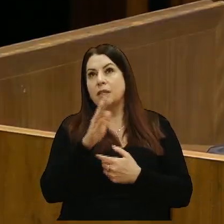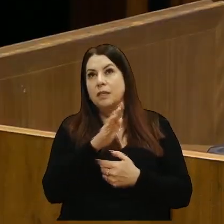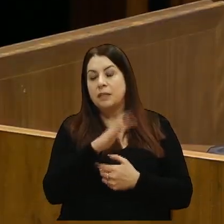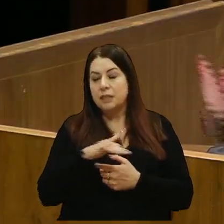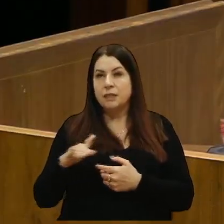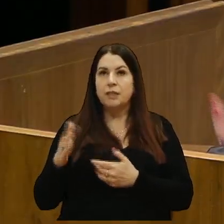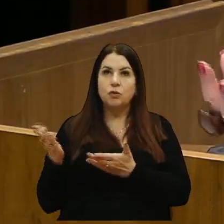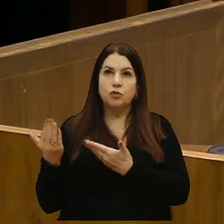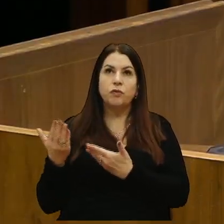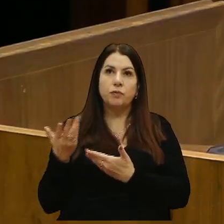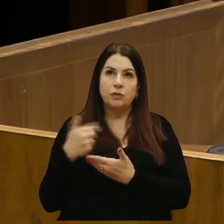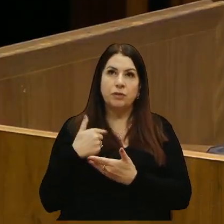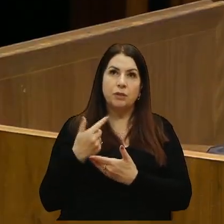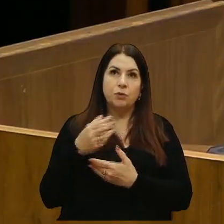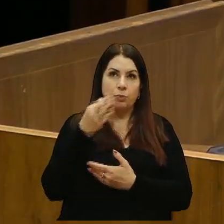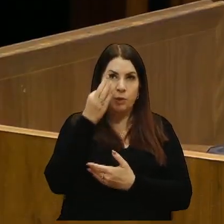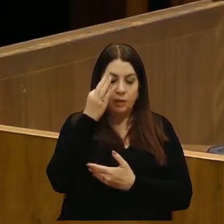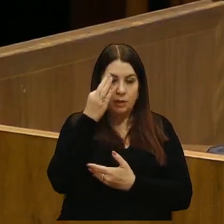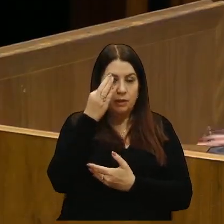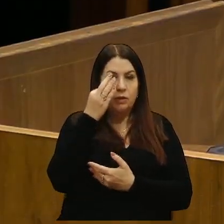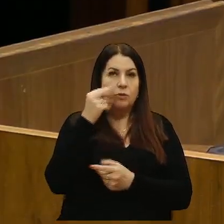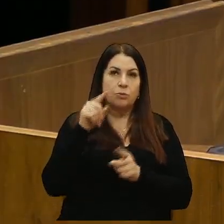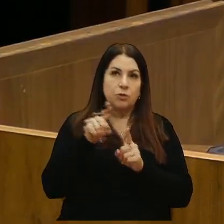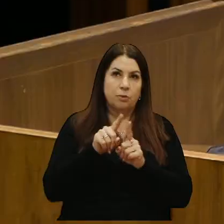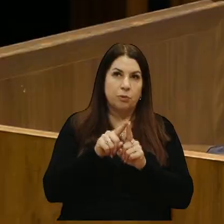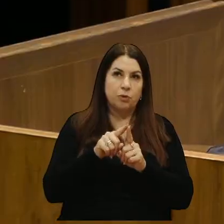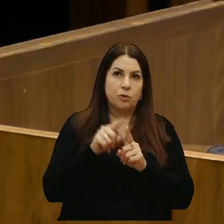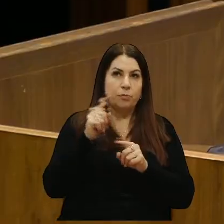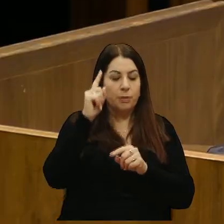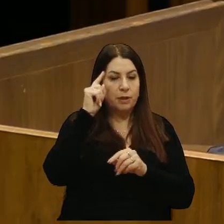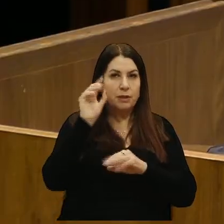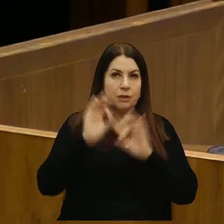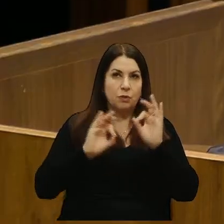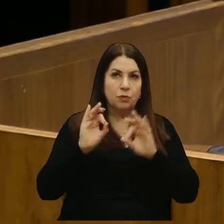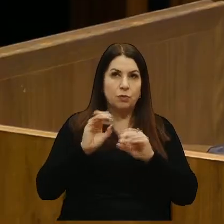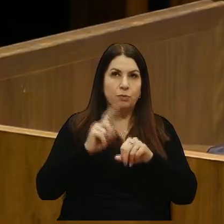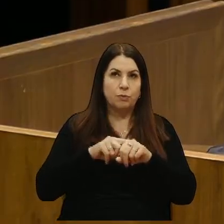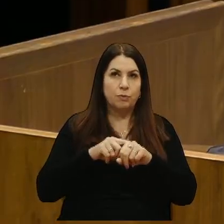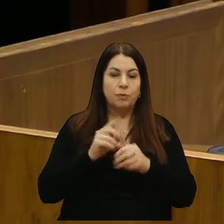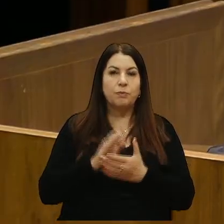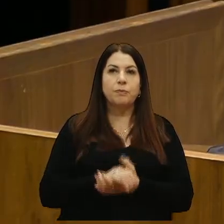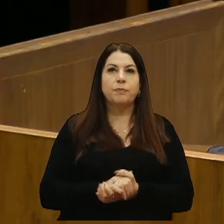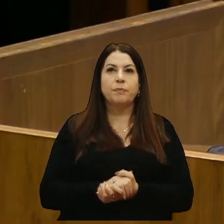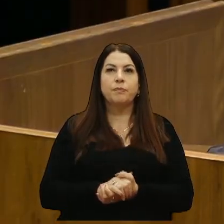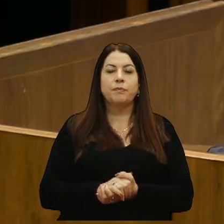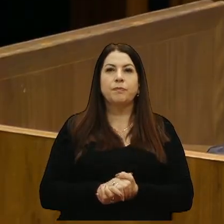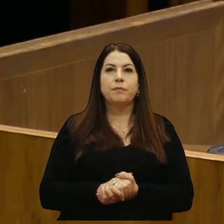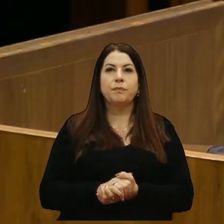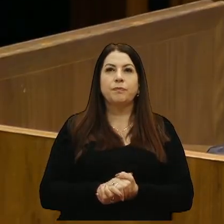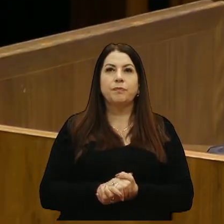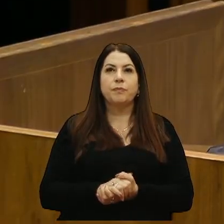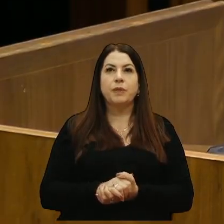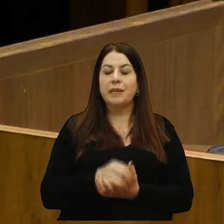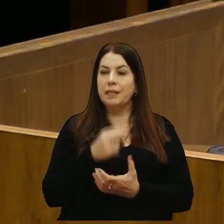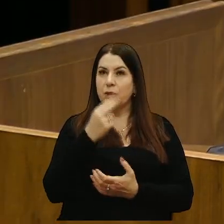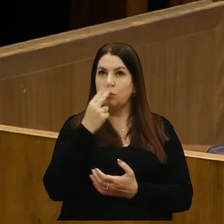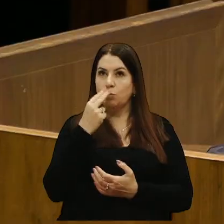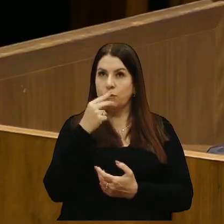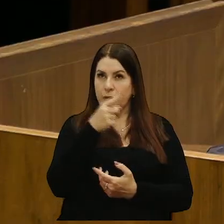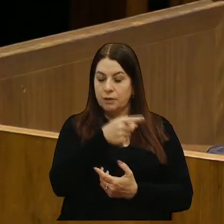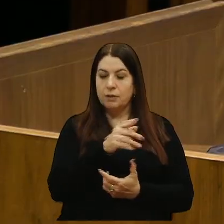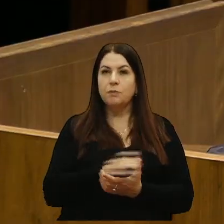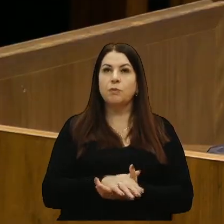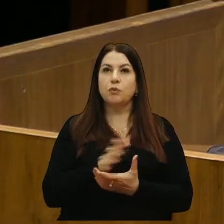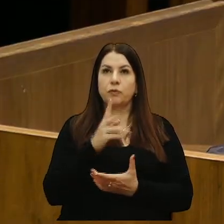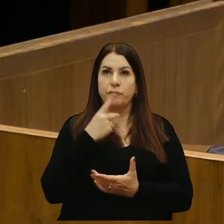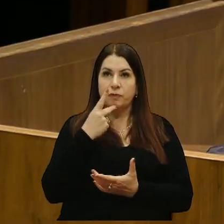a juventude já são os presentes, porque estão construindo o presente nesse momento. Essa da nutrição, né, eu